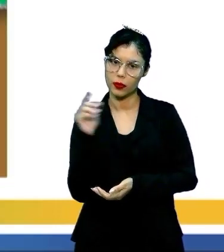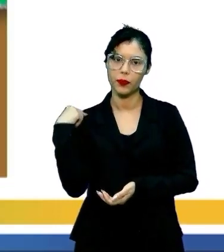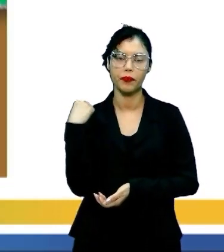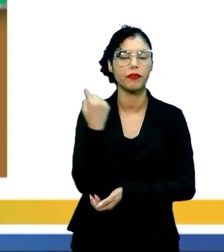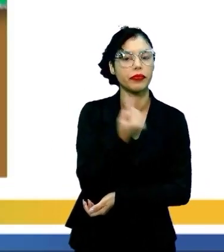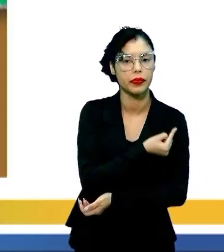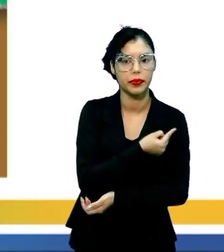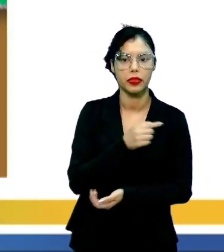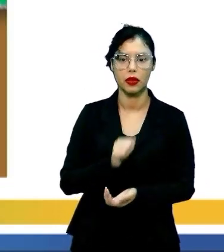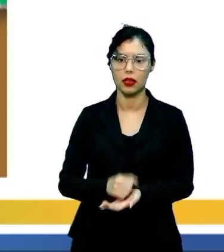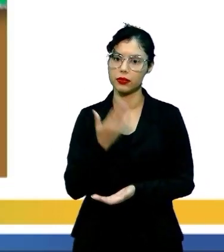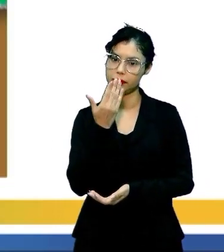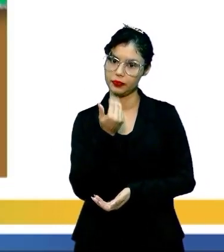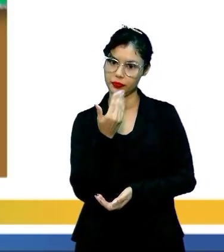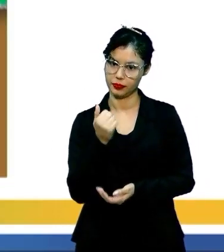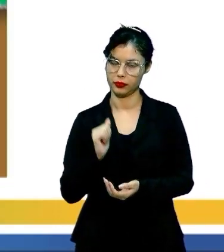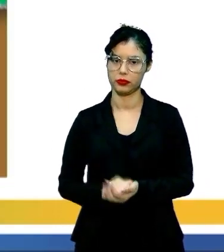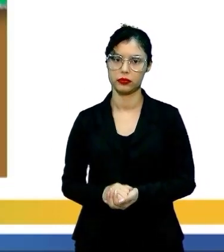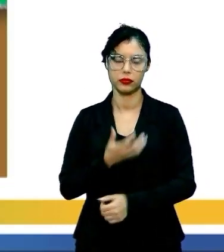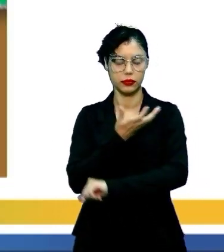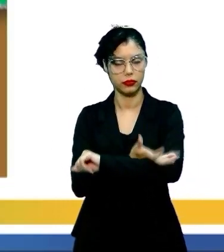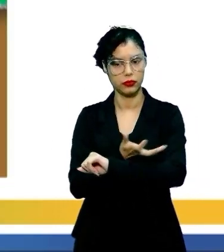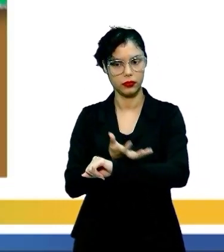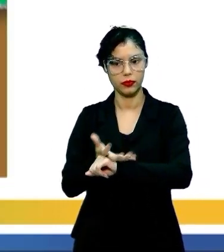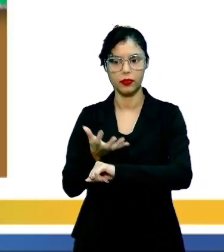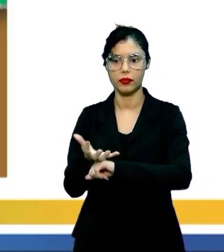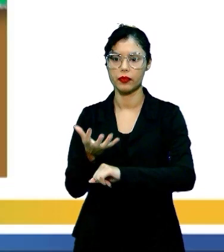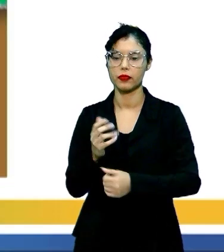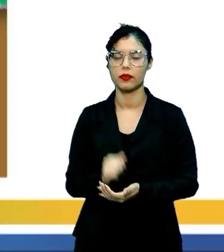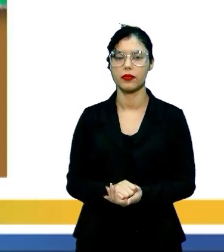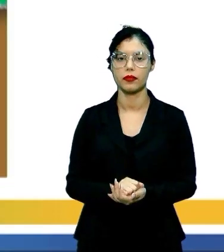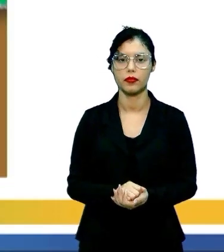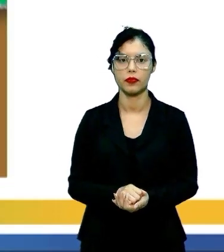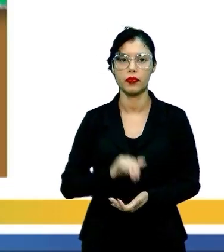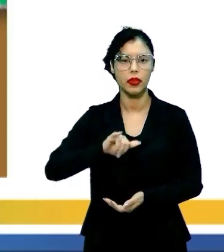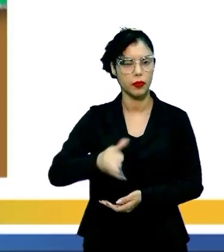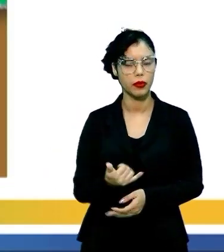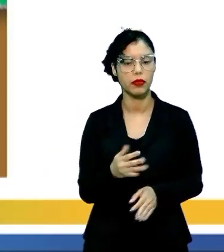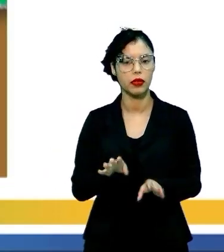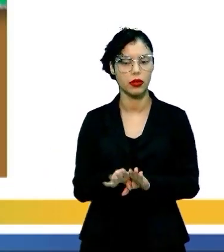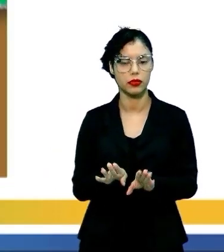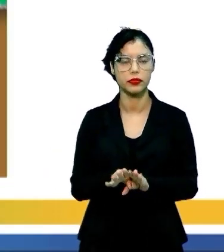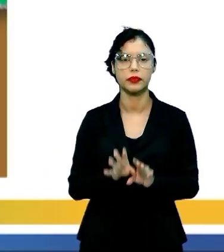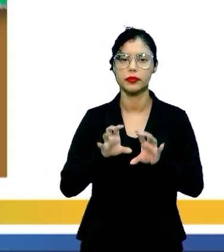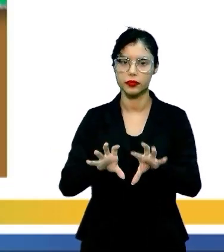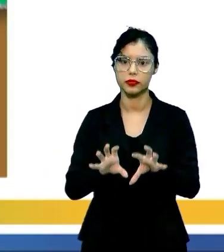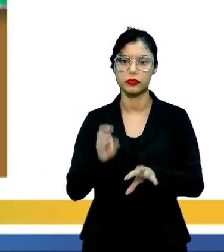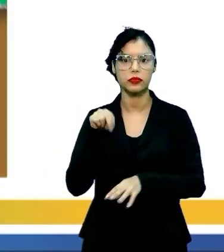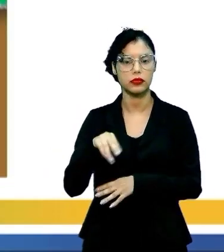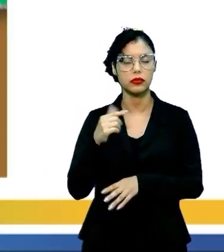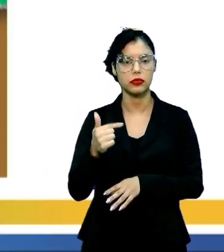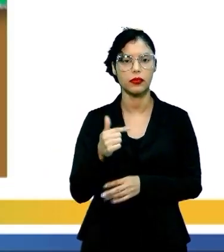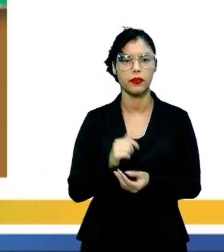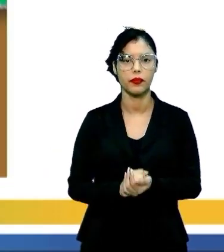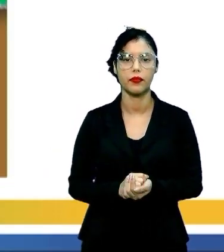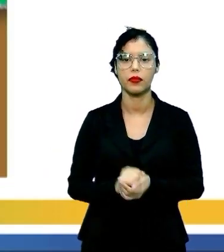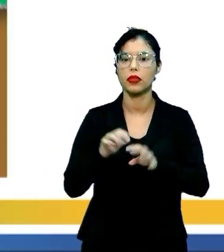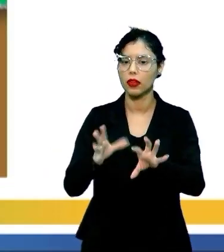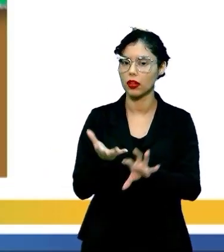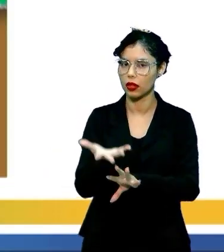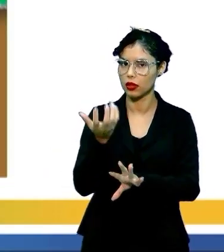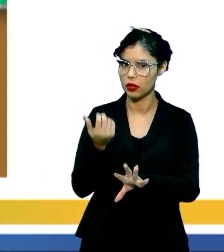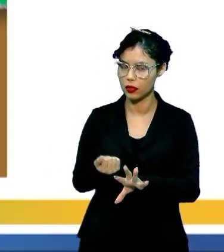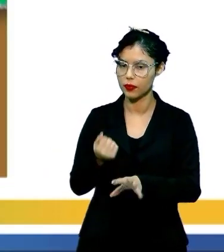consumidores, vamos nos alimentar dessas plantas e vamos estar aproveitando assim o nitrogênio, recebendo assim